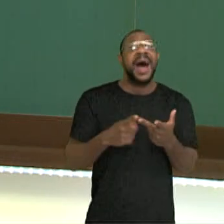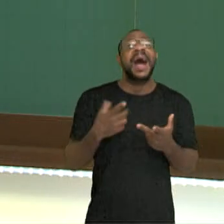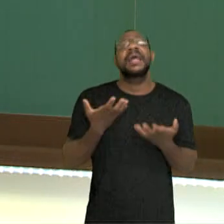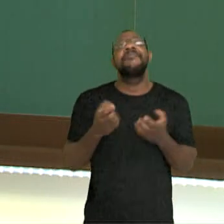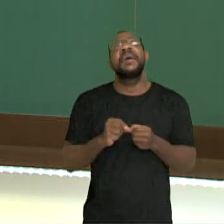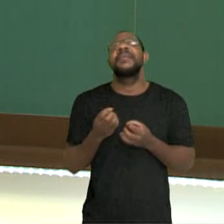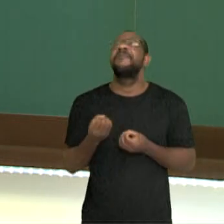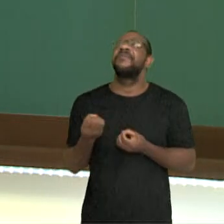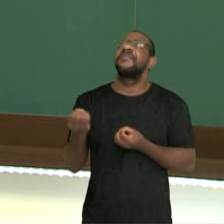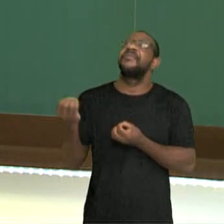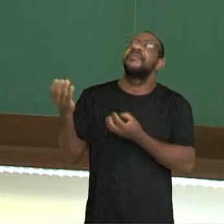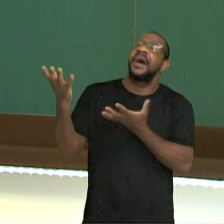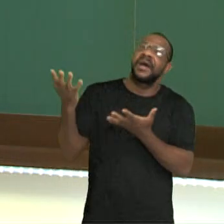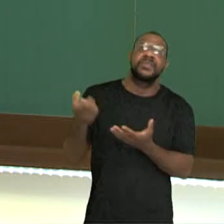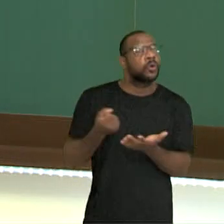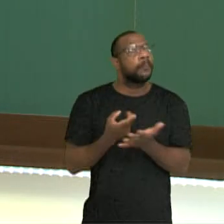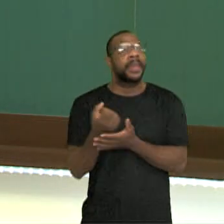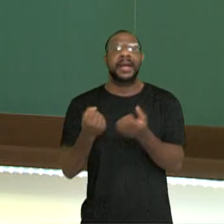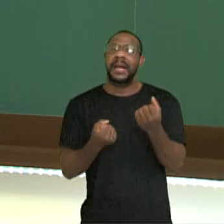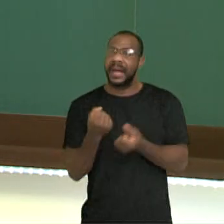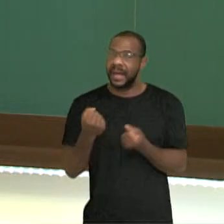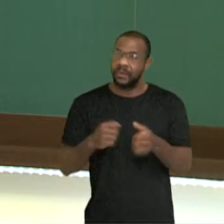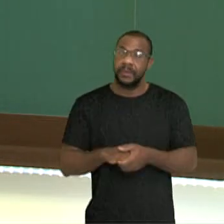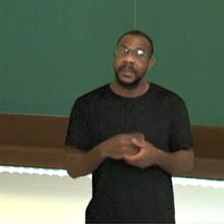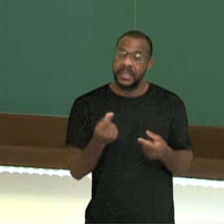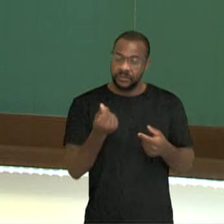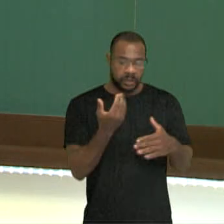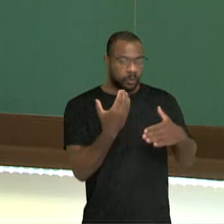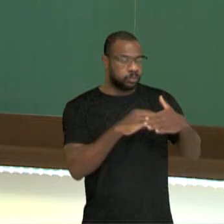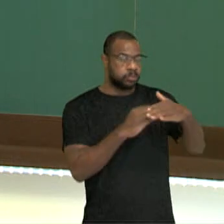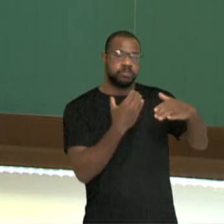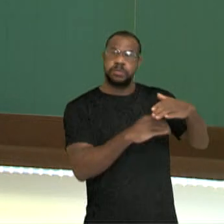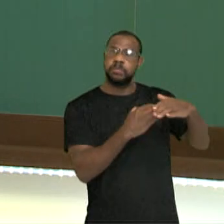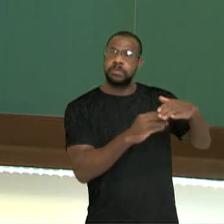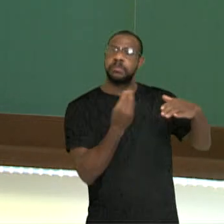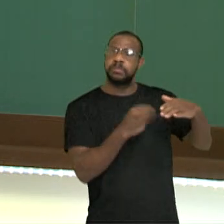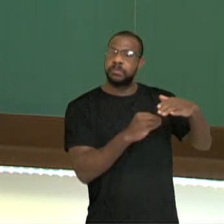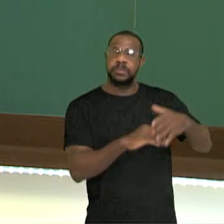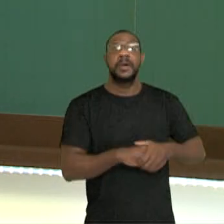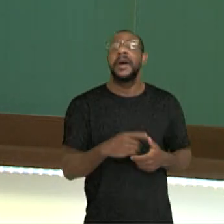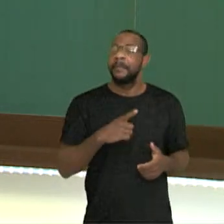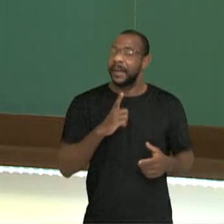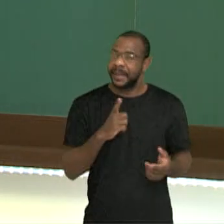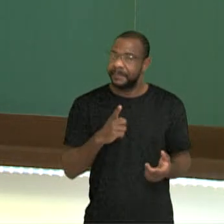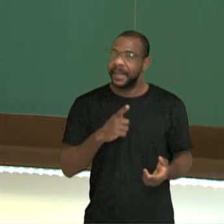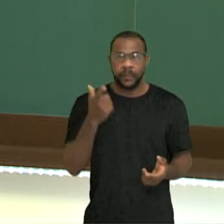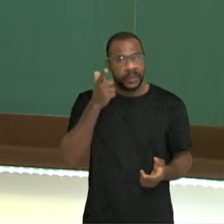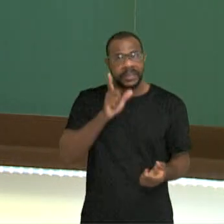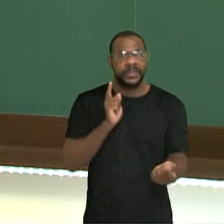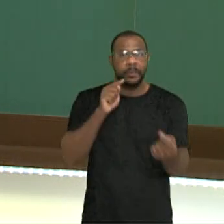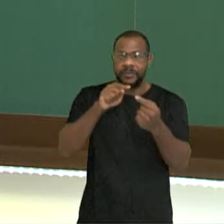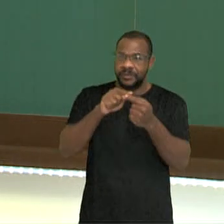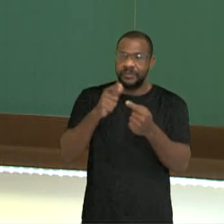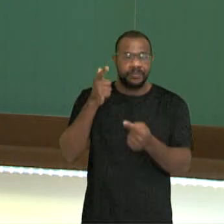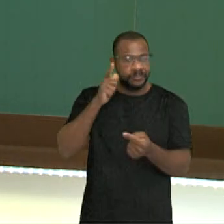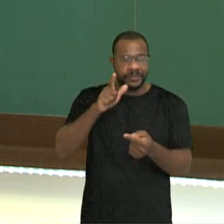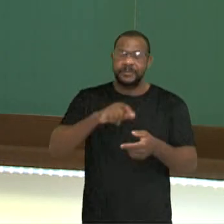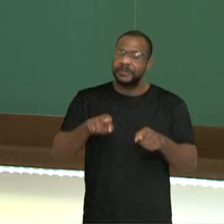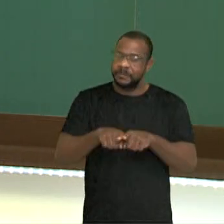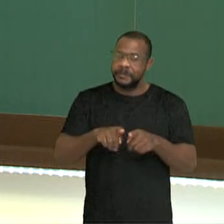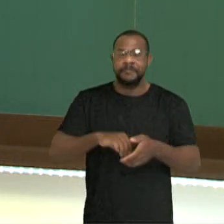viagem, ou adquirir um carro, seriam fundos que a gente vai fazer para atingir essas metas que a gente faz. Ou quem é mais